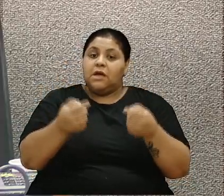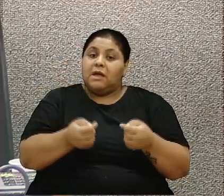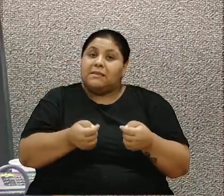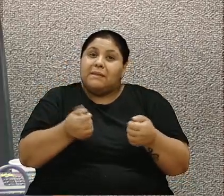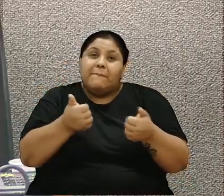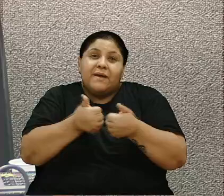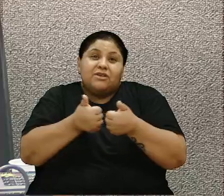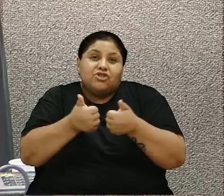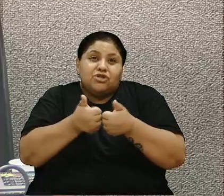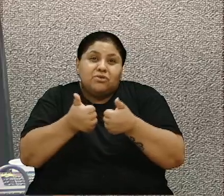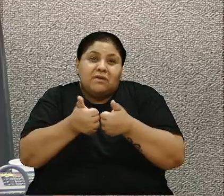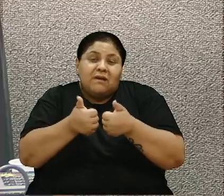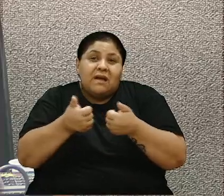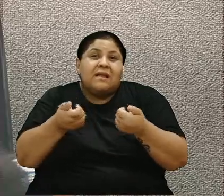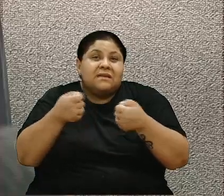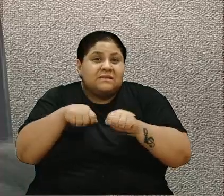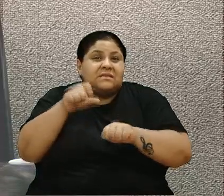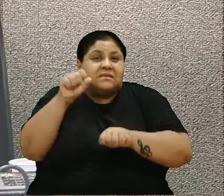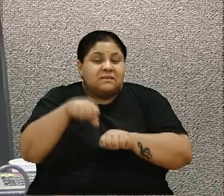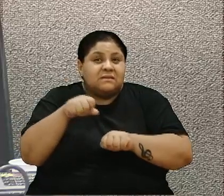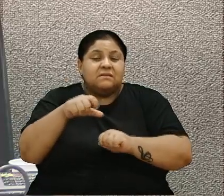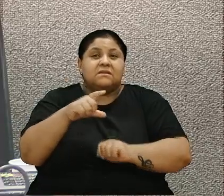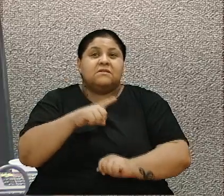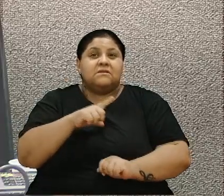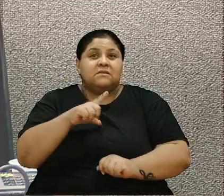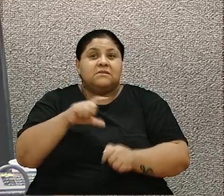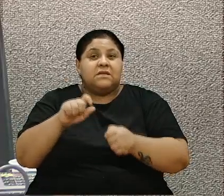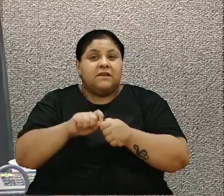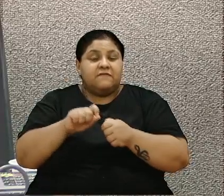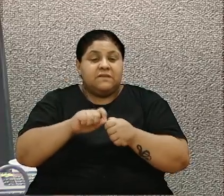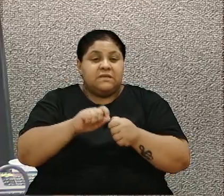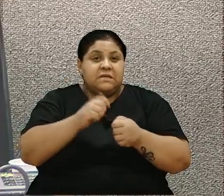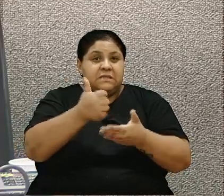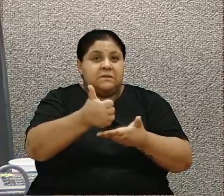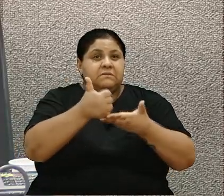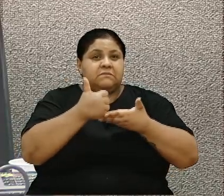7. É necessário, sim, que tenha que se fazer esse aporte.